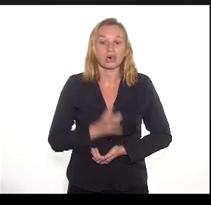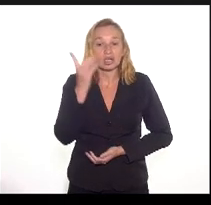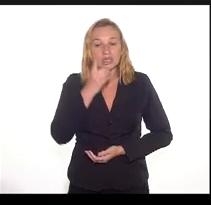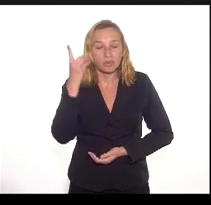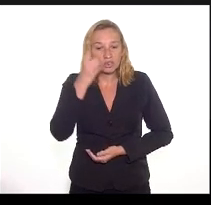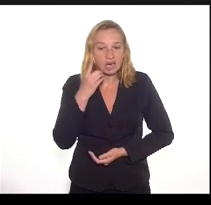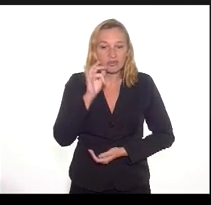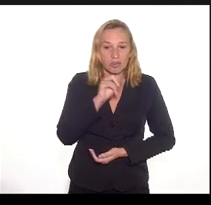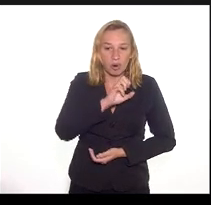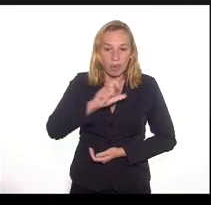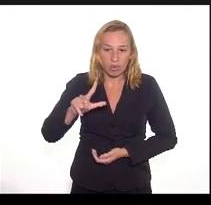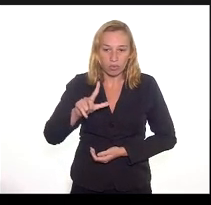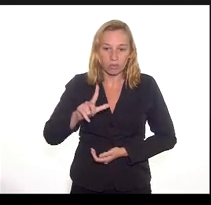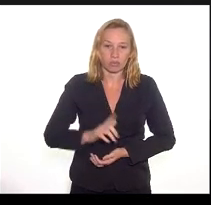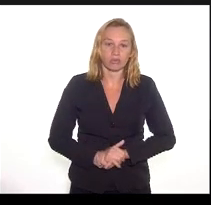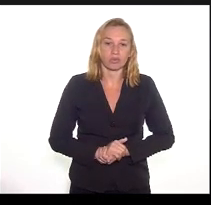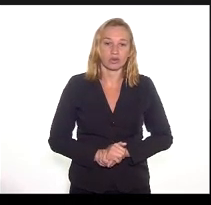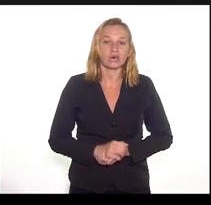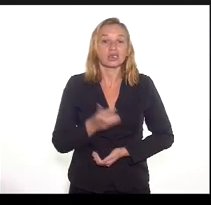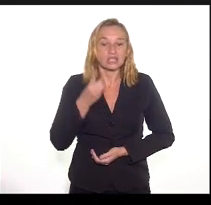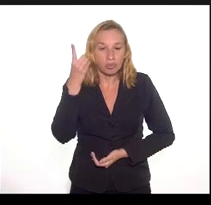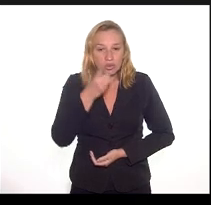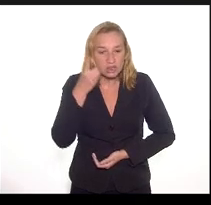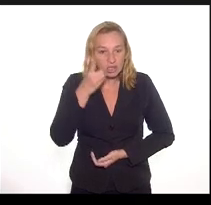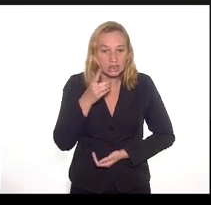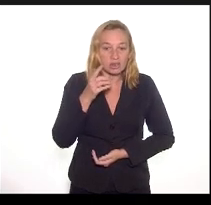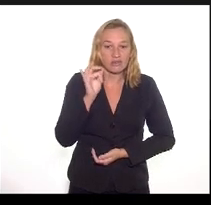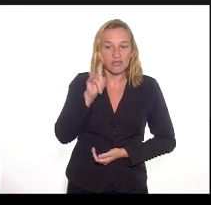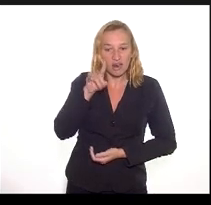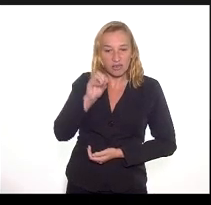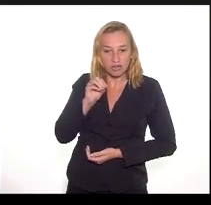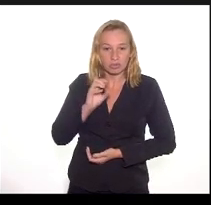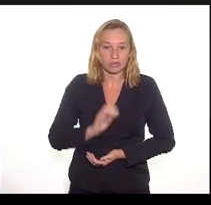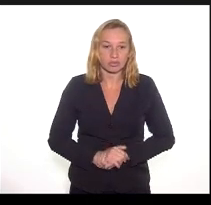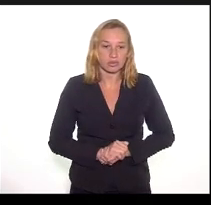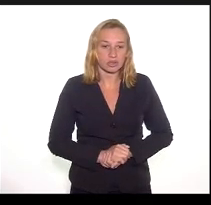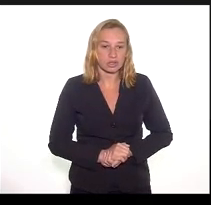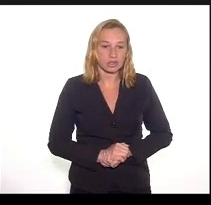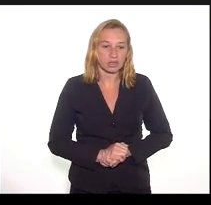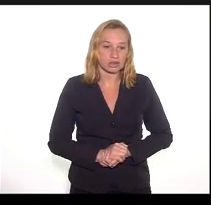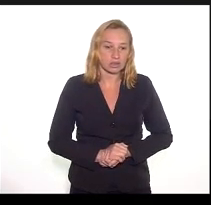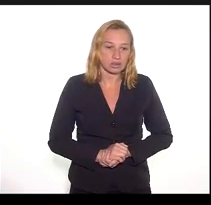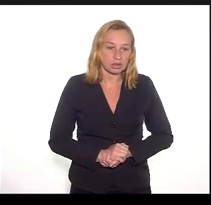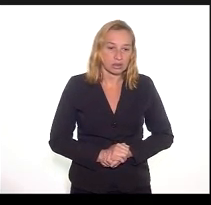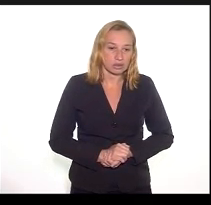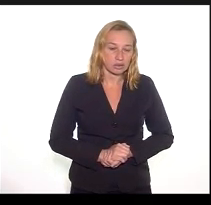Deputado Felipe Obel. Deputado Flávio Serafini.